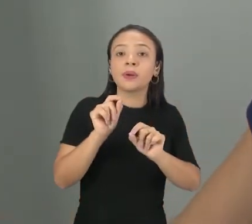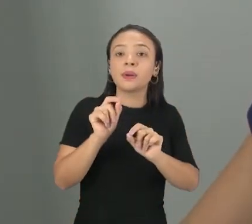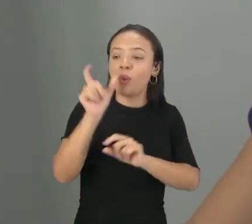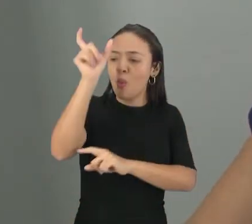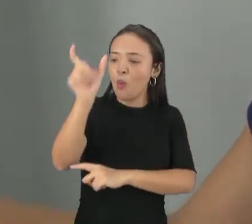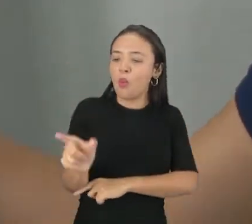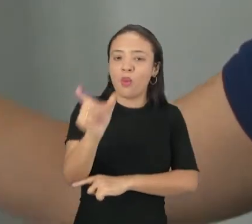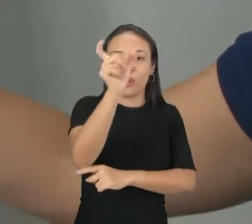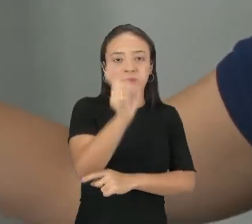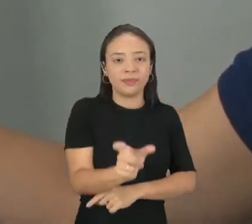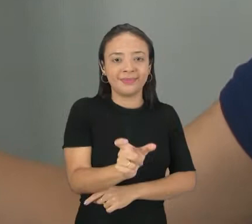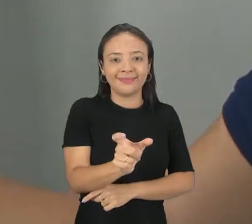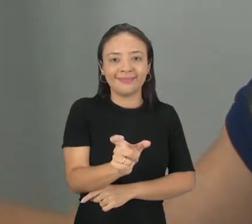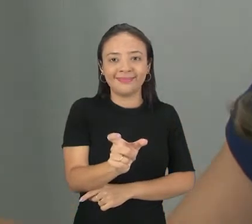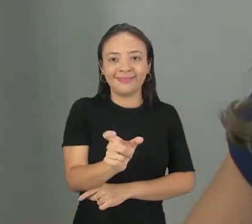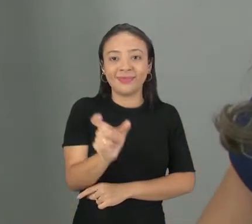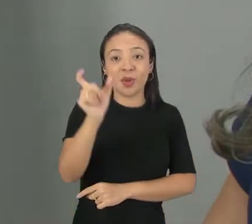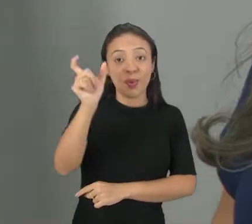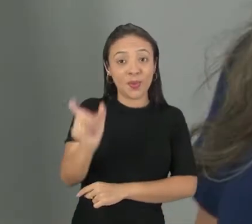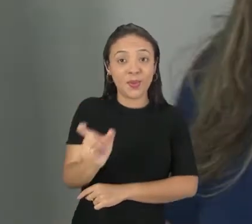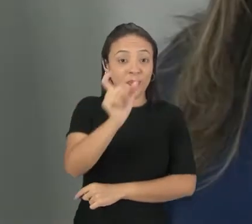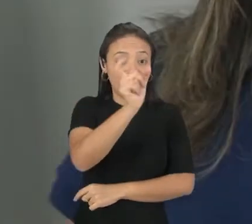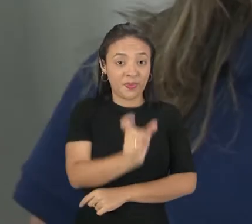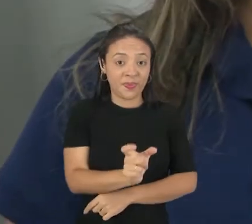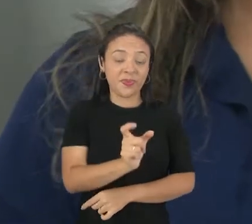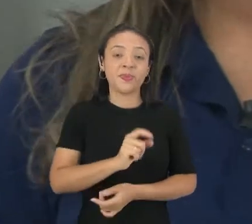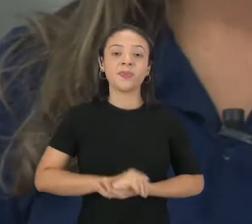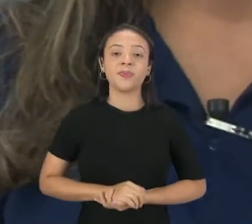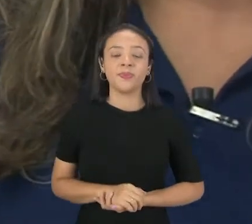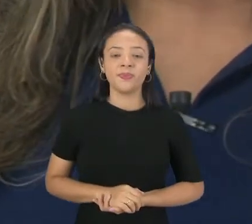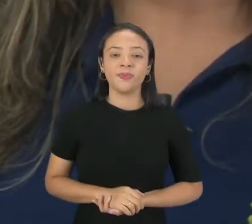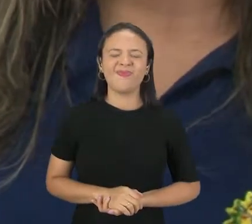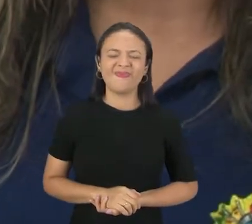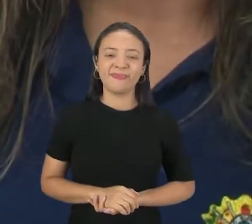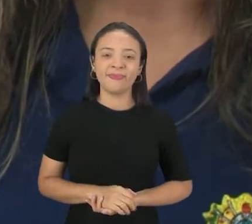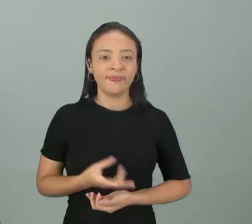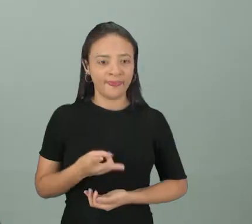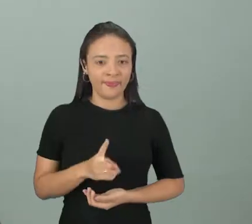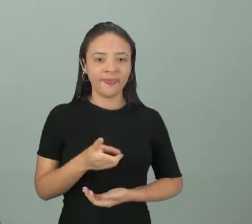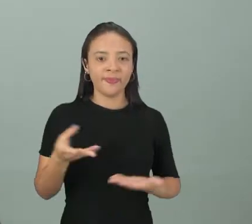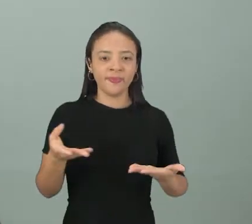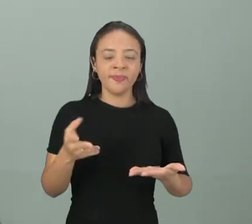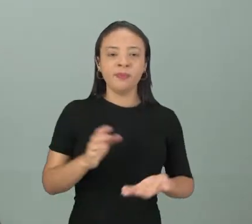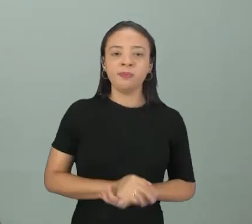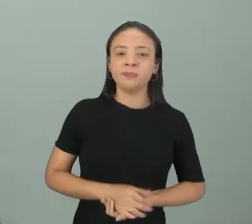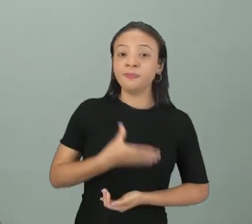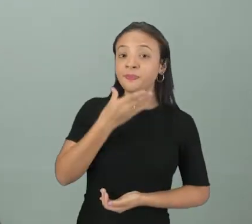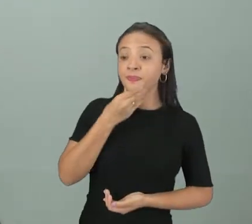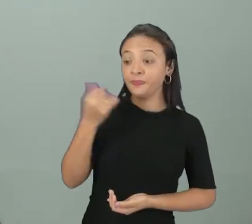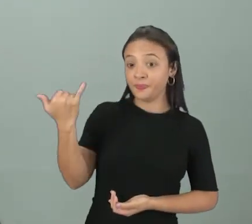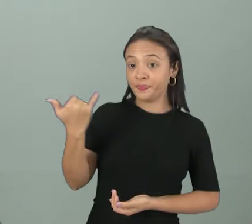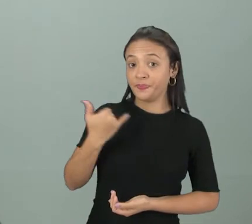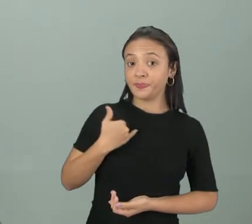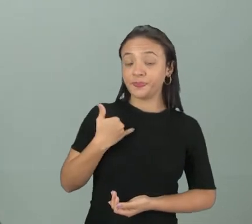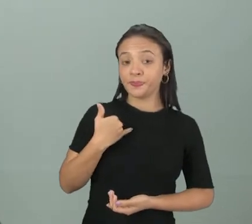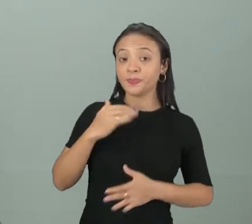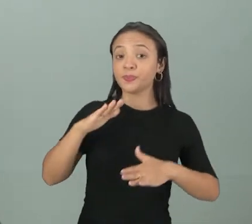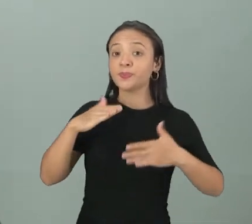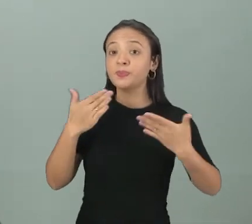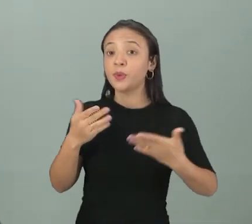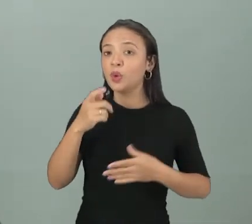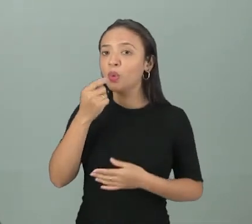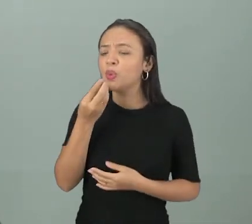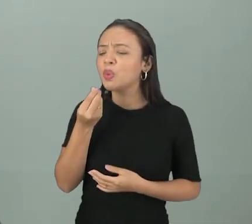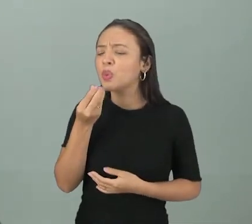por colunas que estão aqui ó nas verticais ser vamos prosseguir Carlinhos me contou Quais foram os